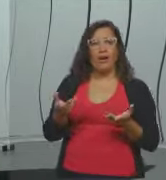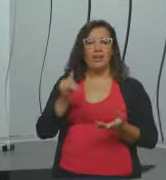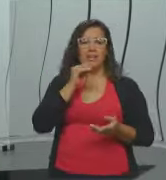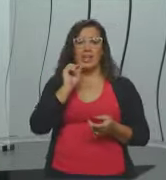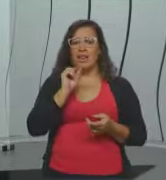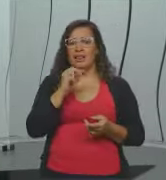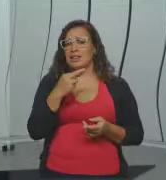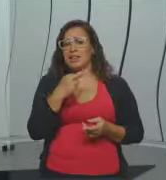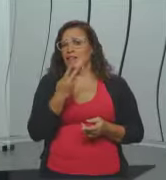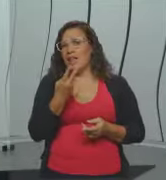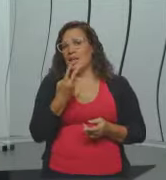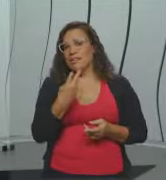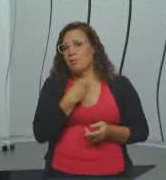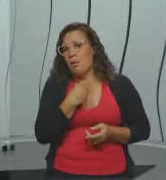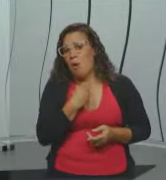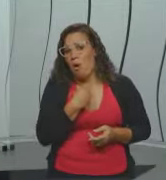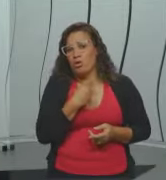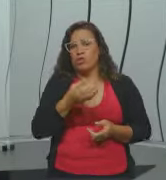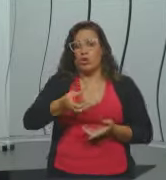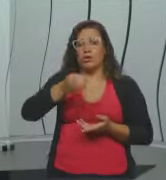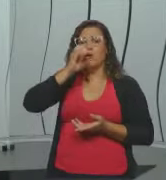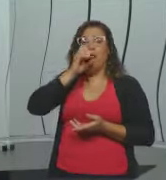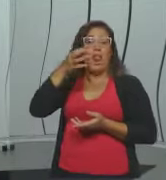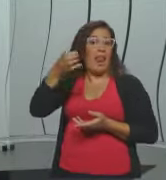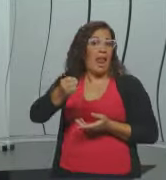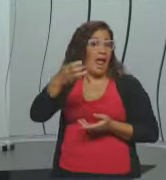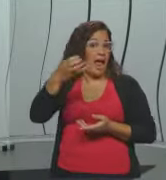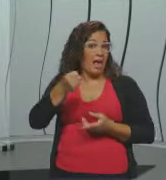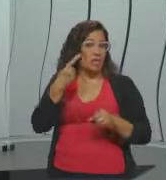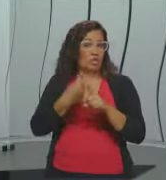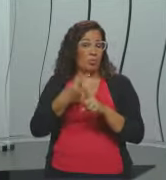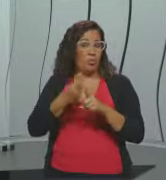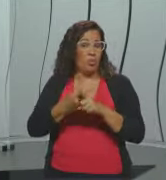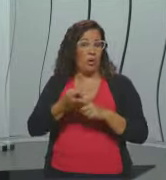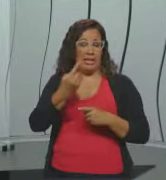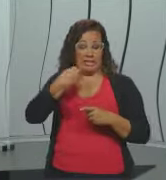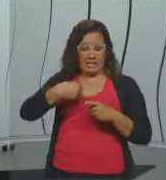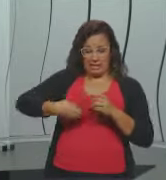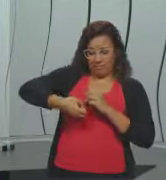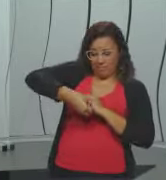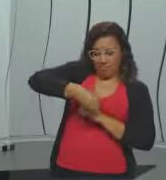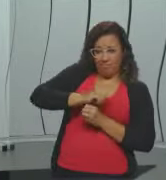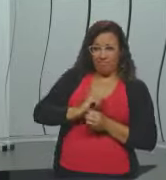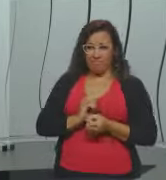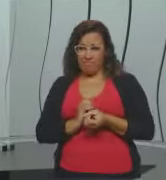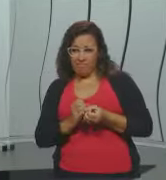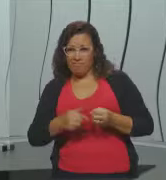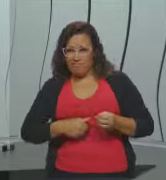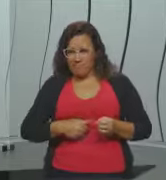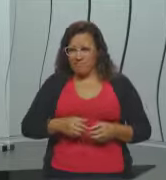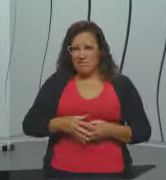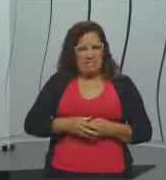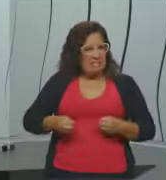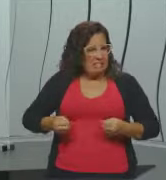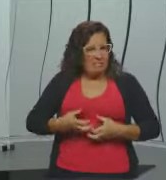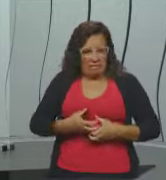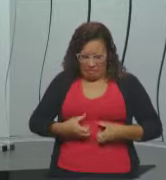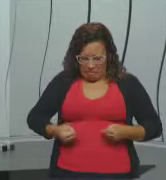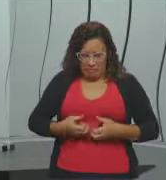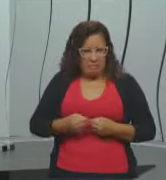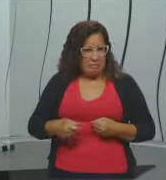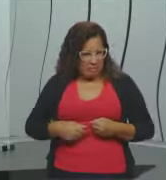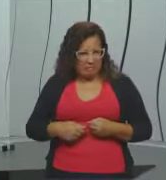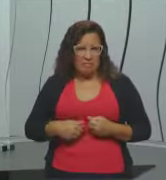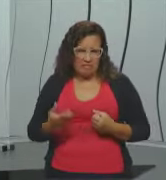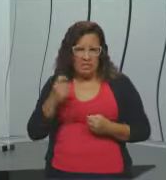não pode beber leite porque ela não consegue digerir lactose direito. Lactose é isso, é um tipo de